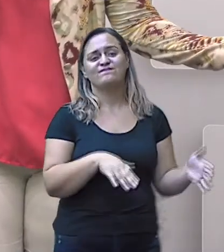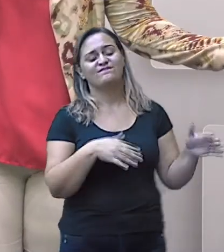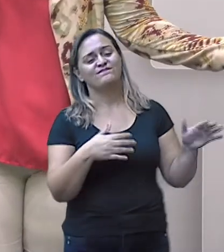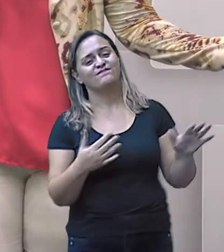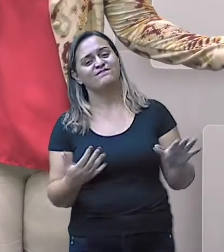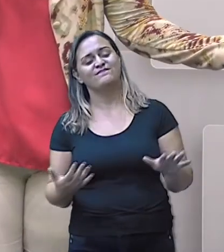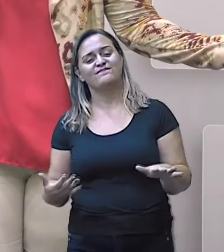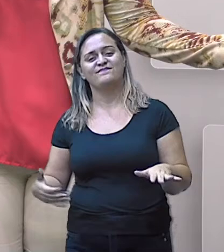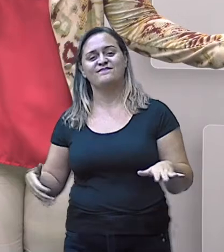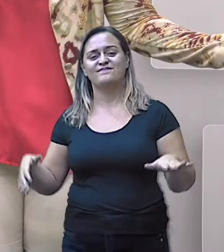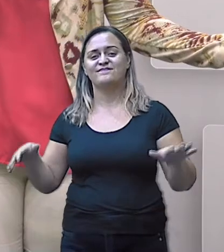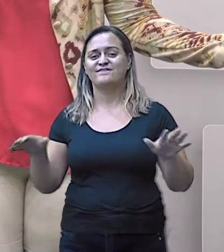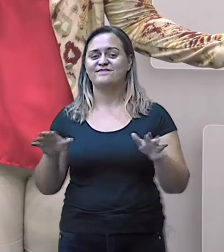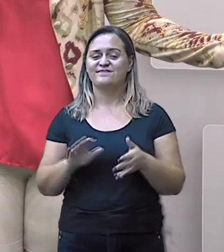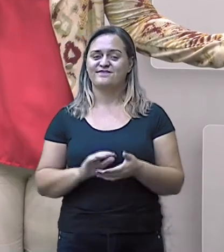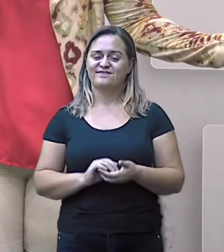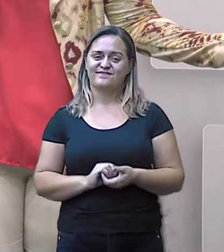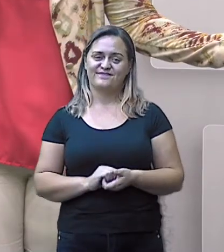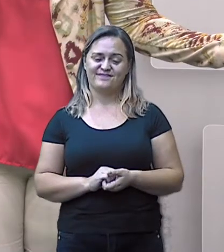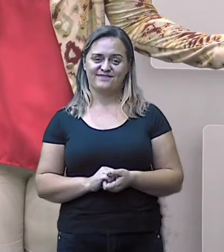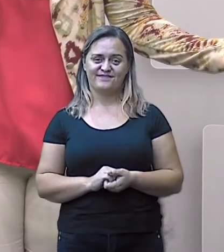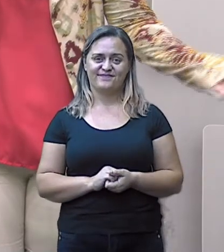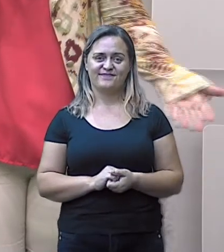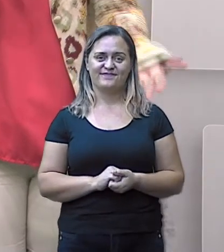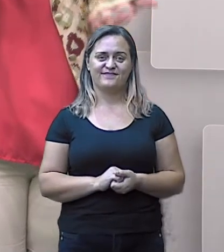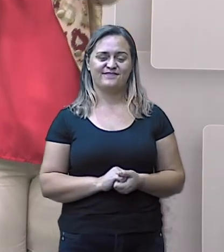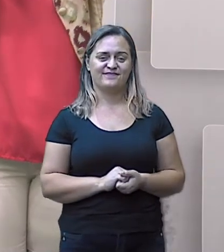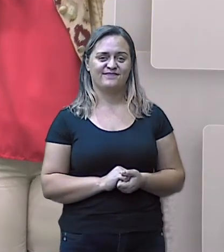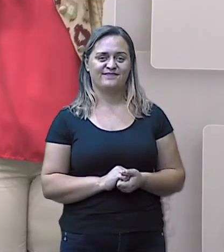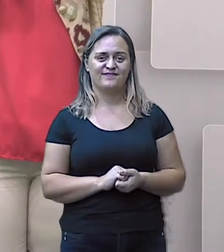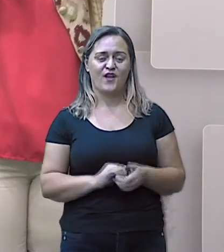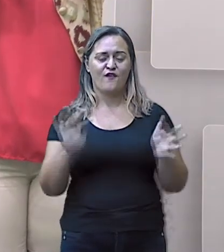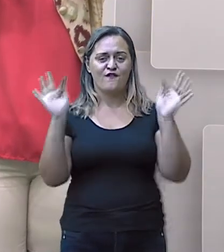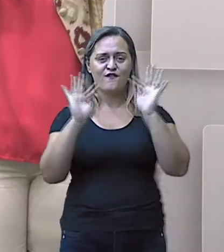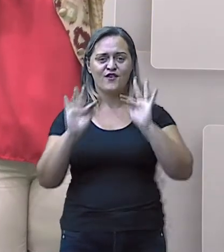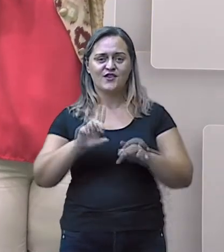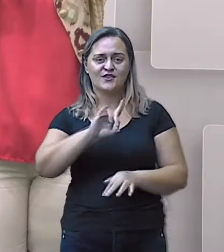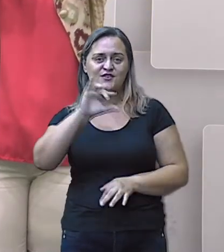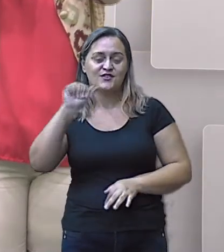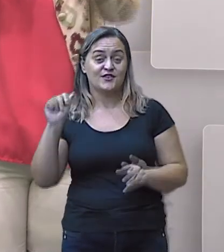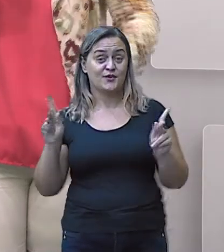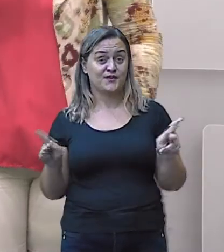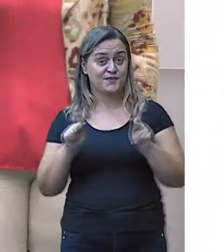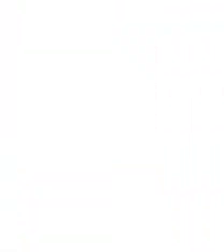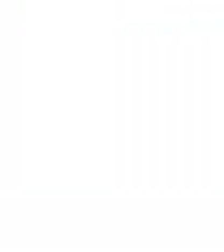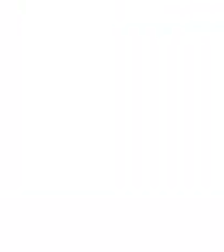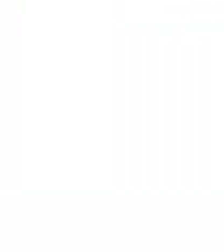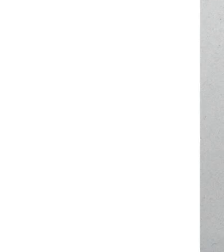Feliz dia do professor.